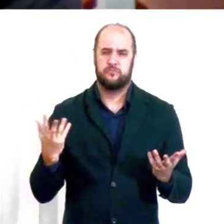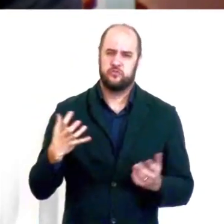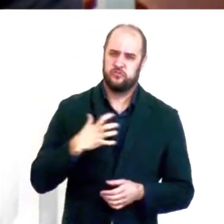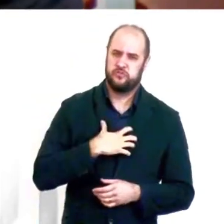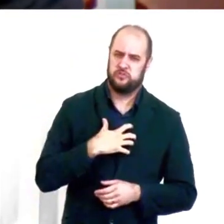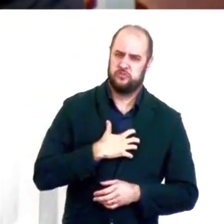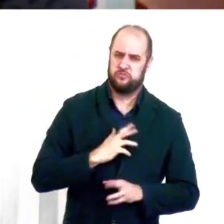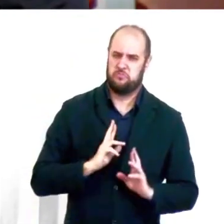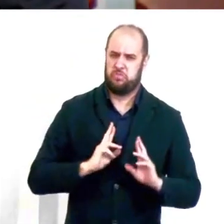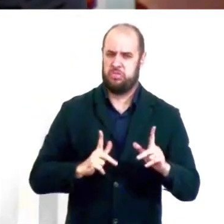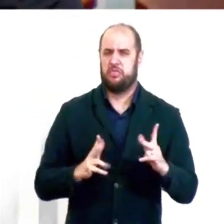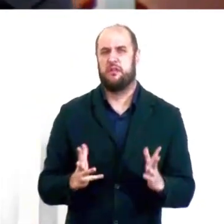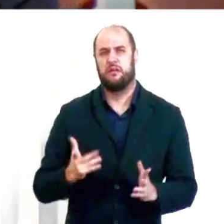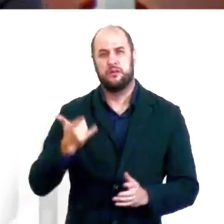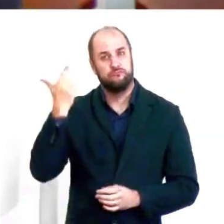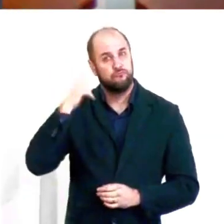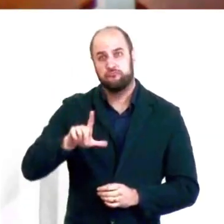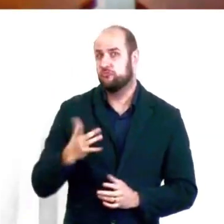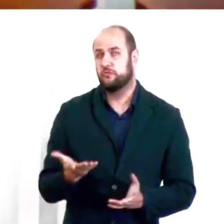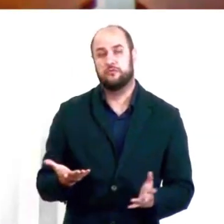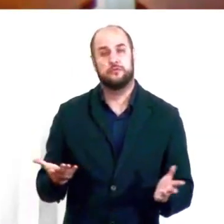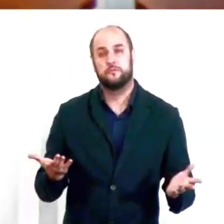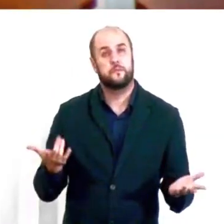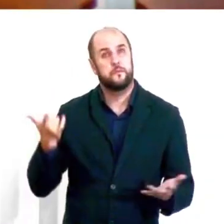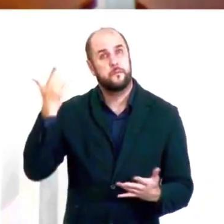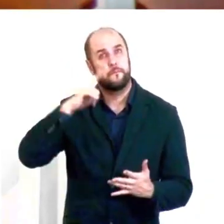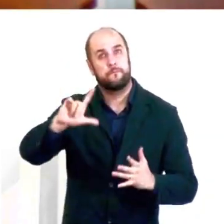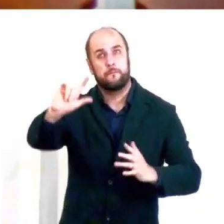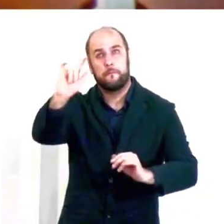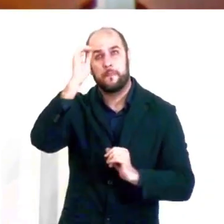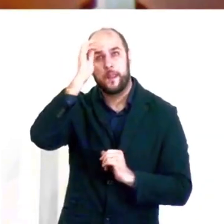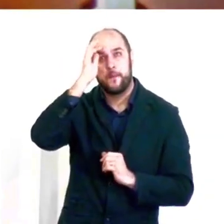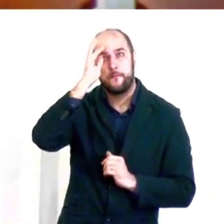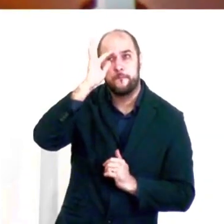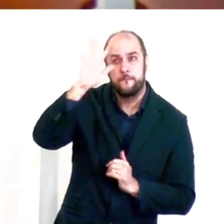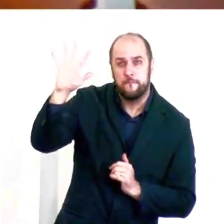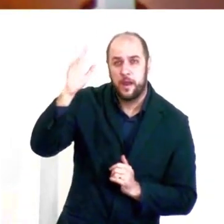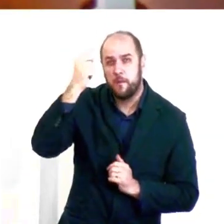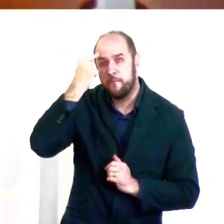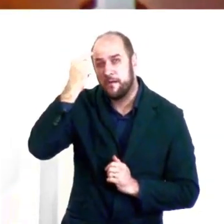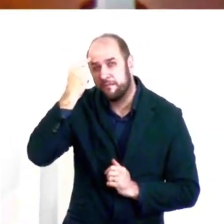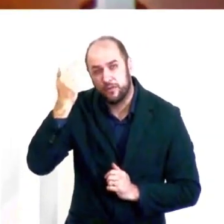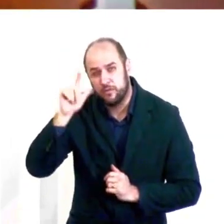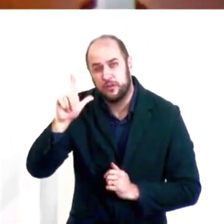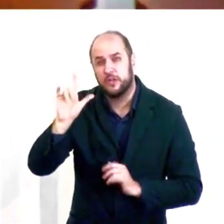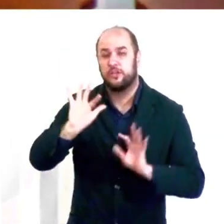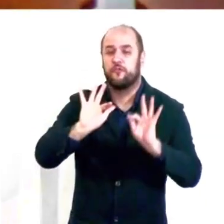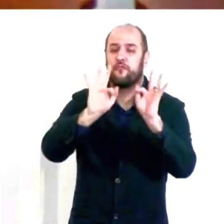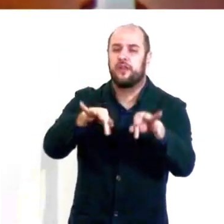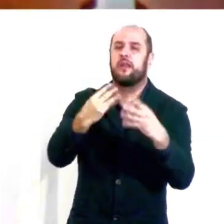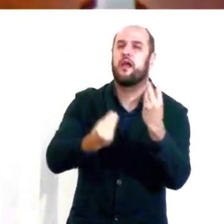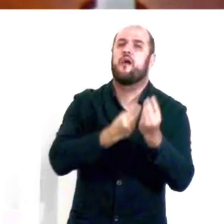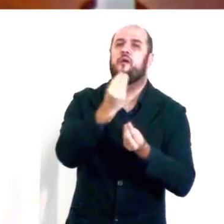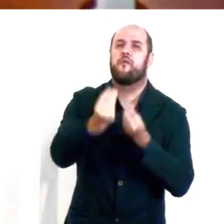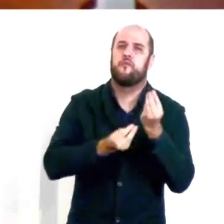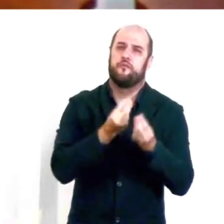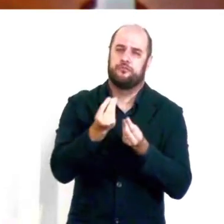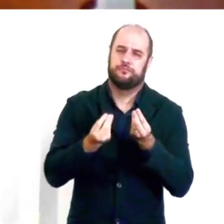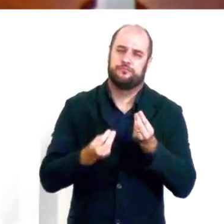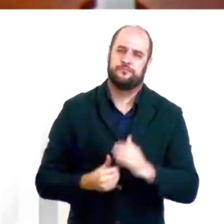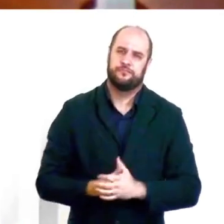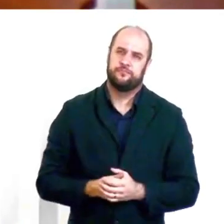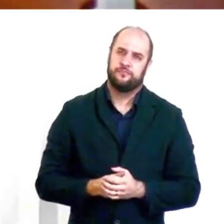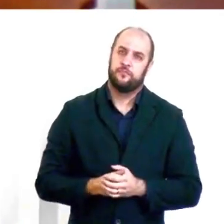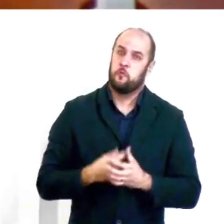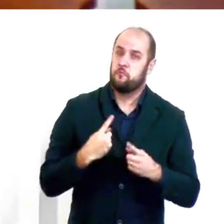não conseguem almejar ou pensar Como será o final? Porque